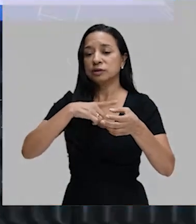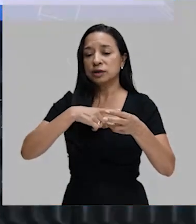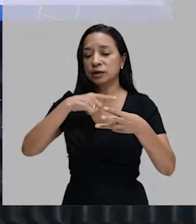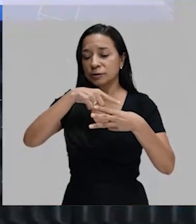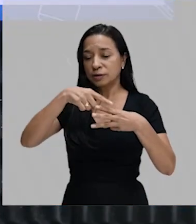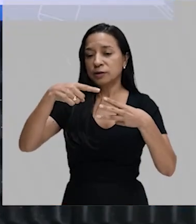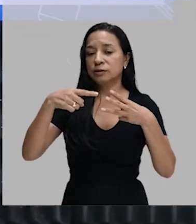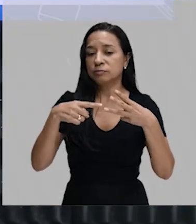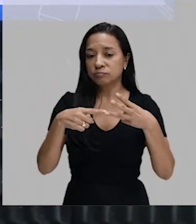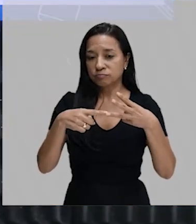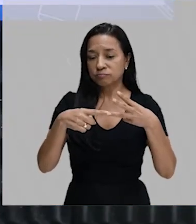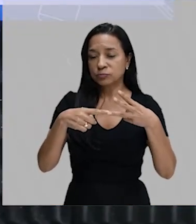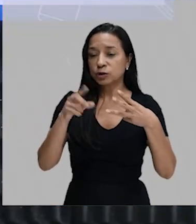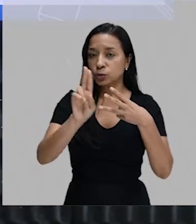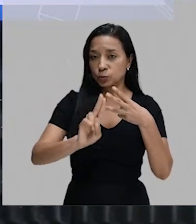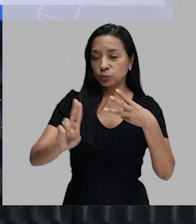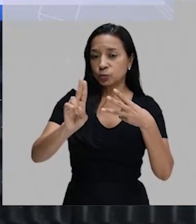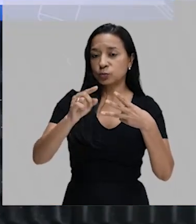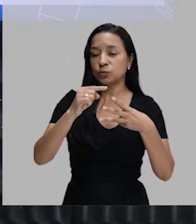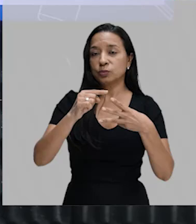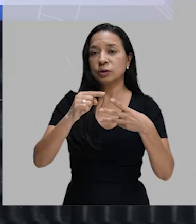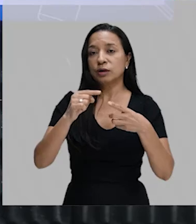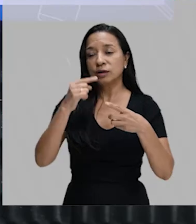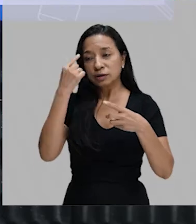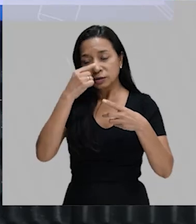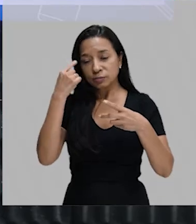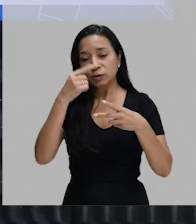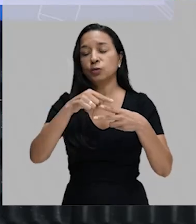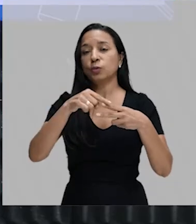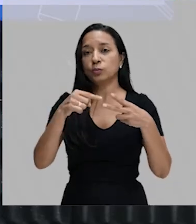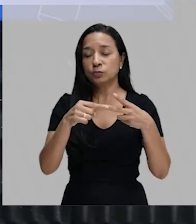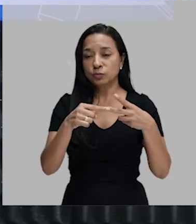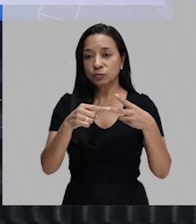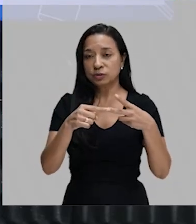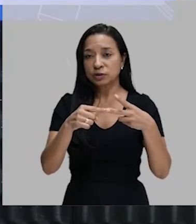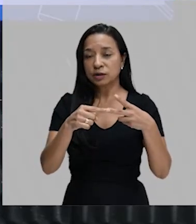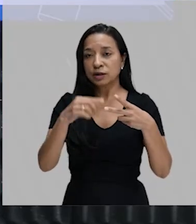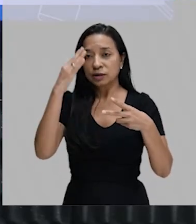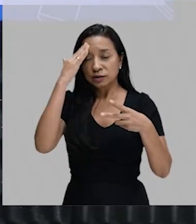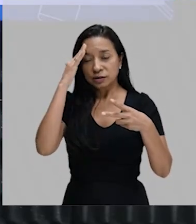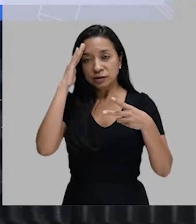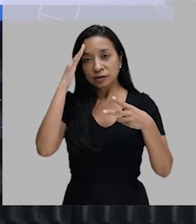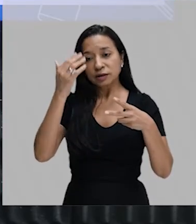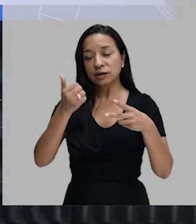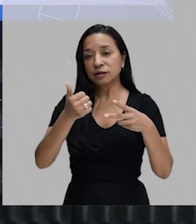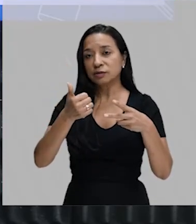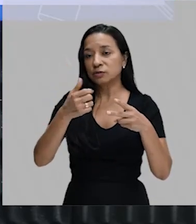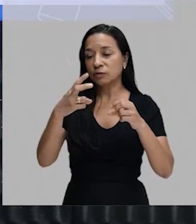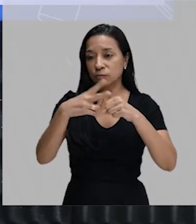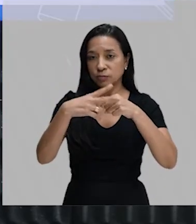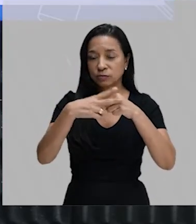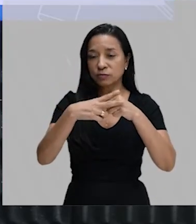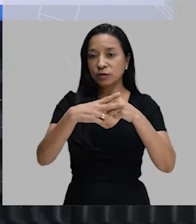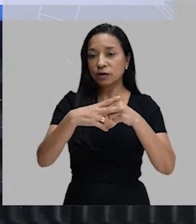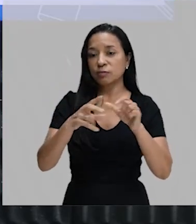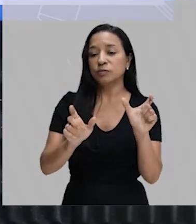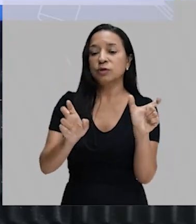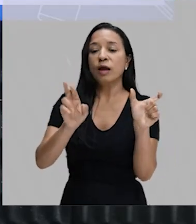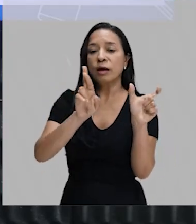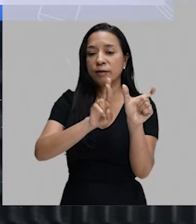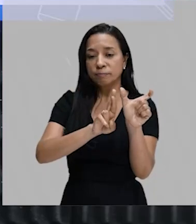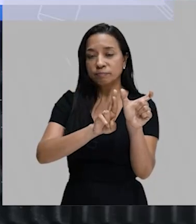em espanhol eu tenho 2, e que compreende, tá, os verbos de terceira e segunda conjugação em uma